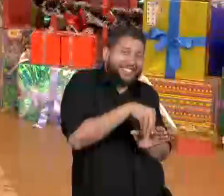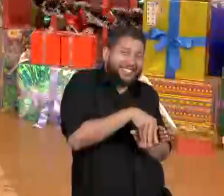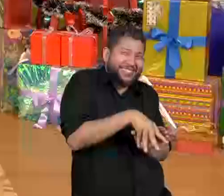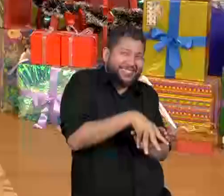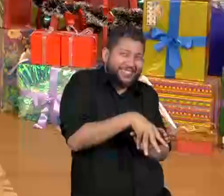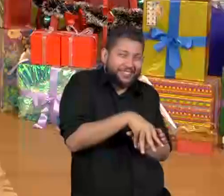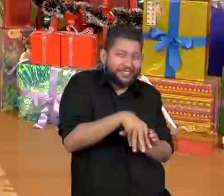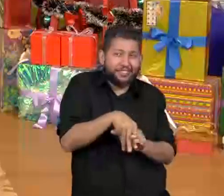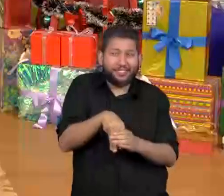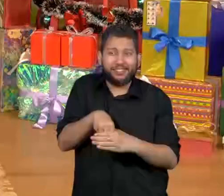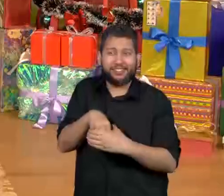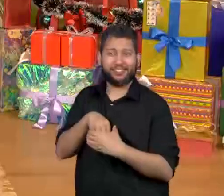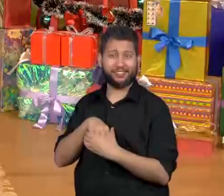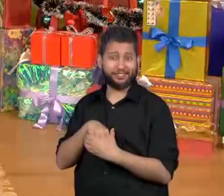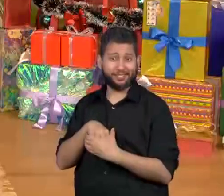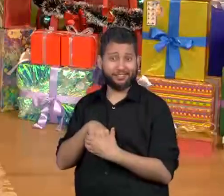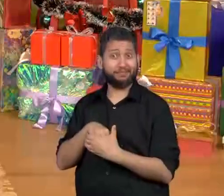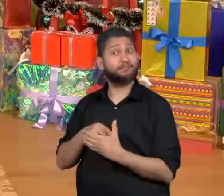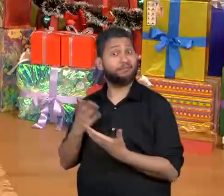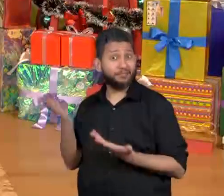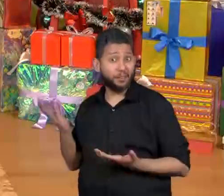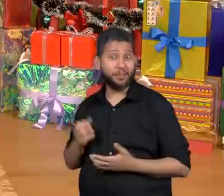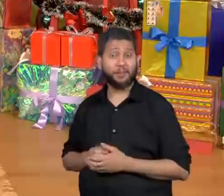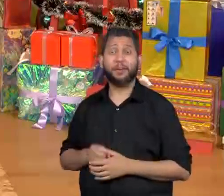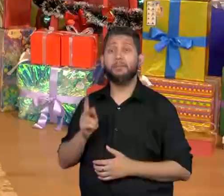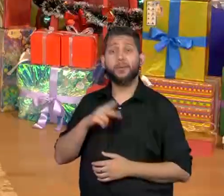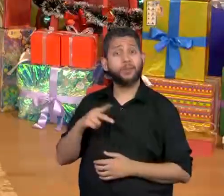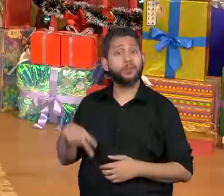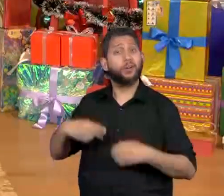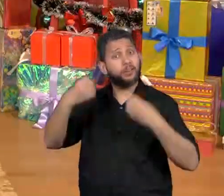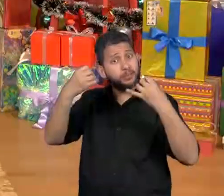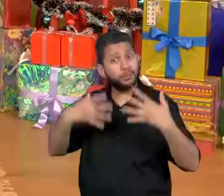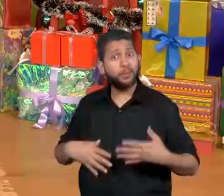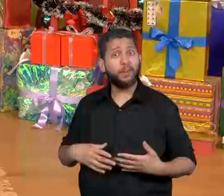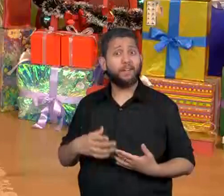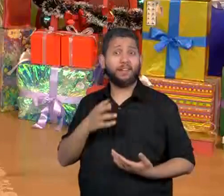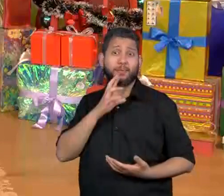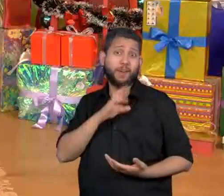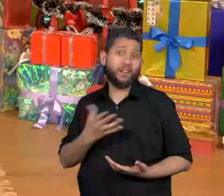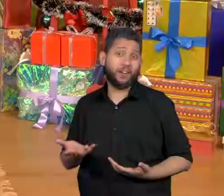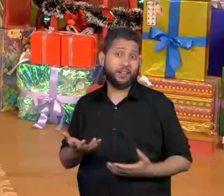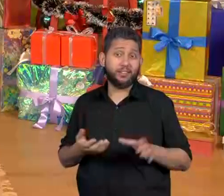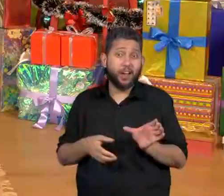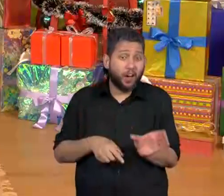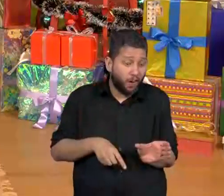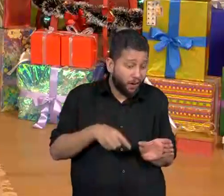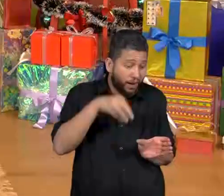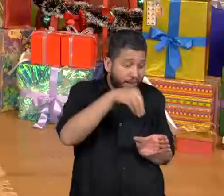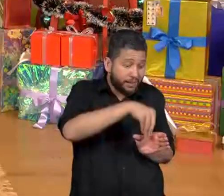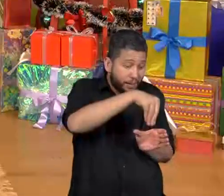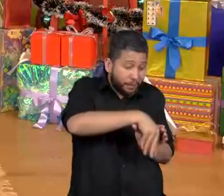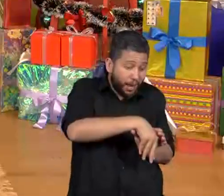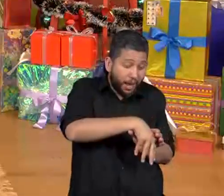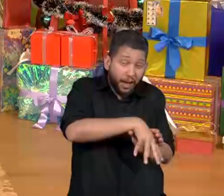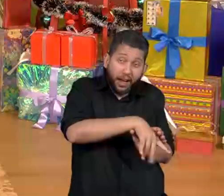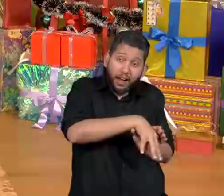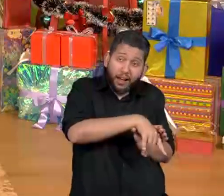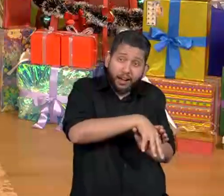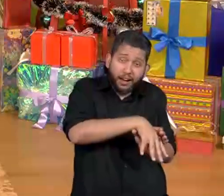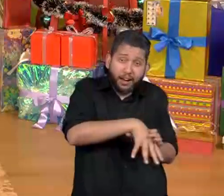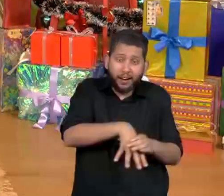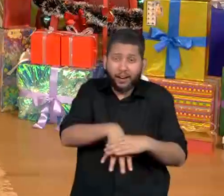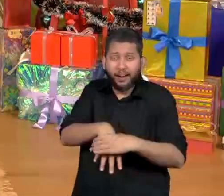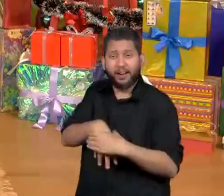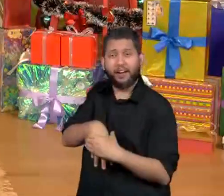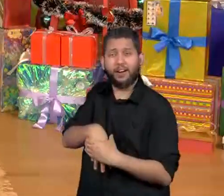professora Priscila já trouxe aqui para nós a resposta deste enigma, não é? As raízes são justamente essa parte que fica ali